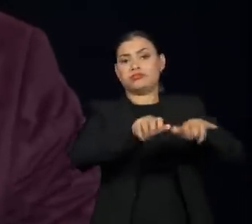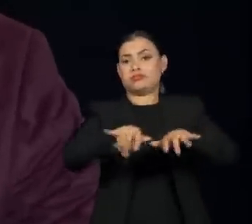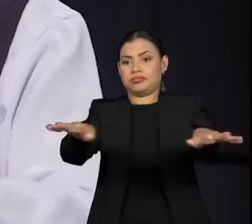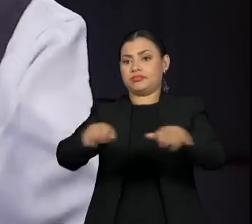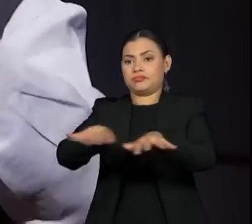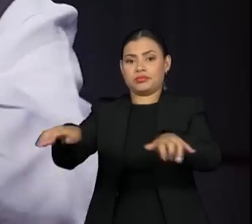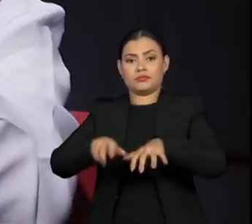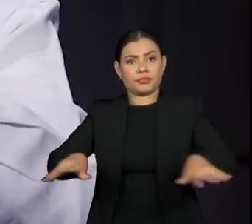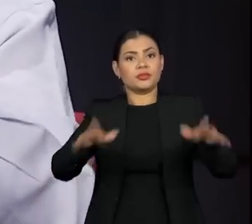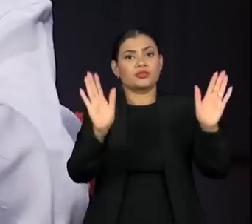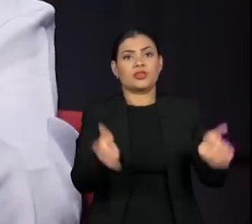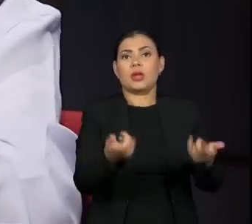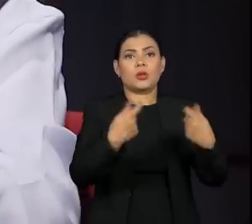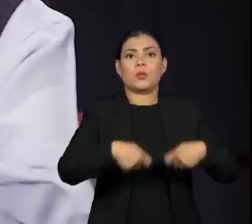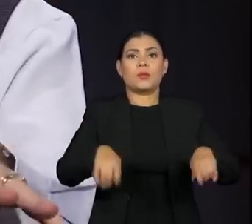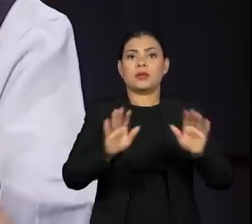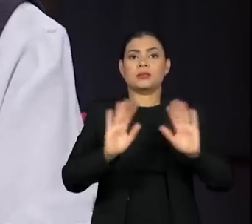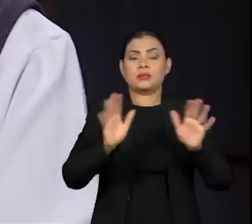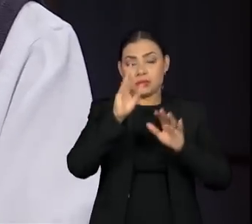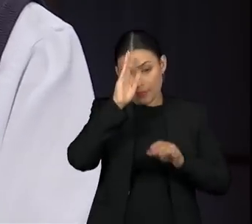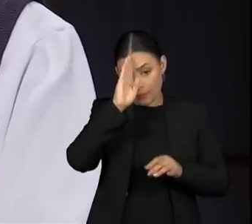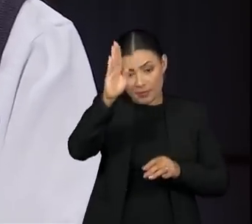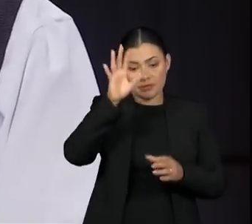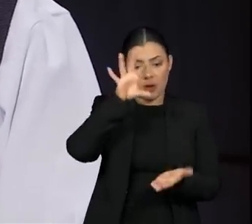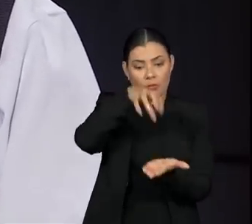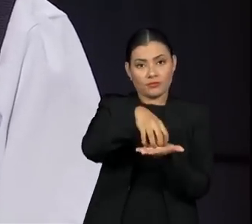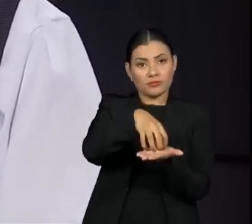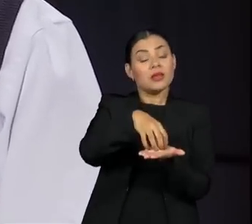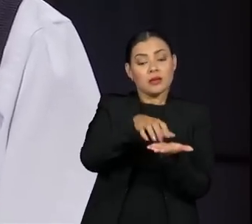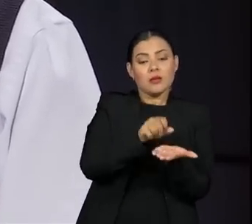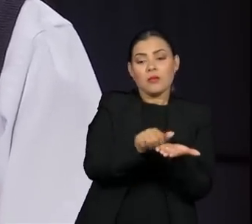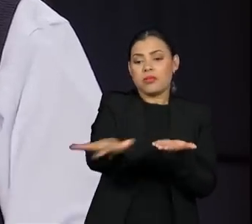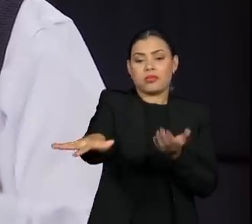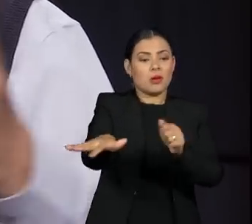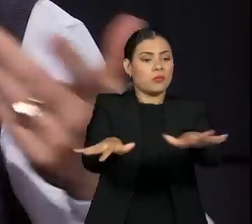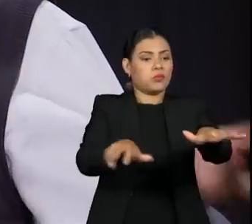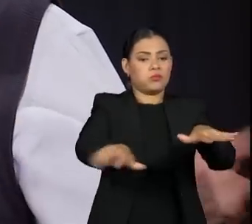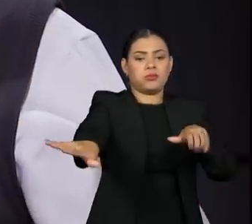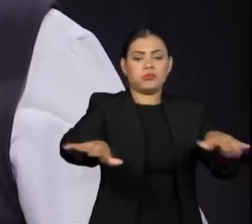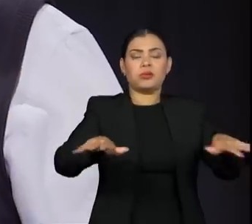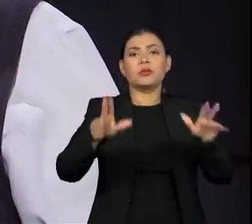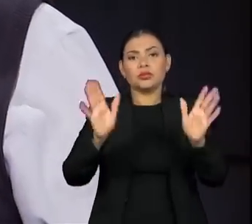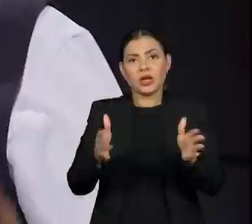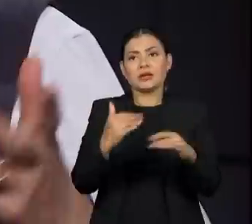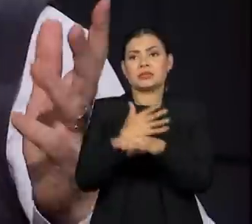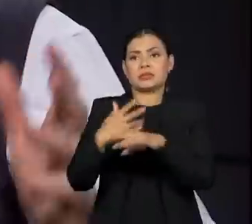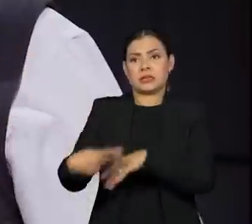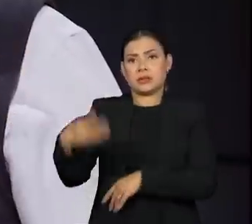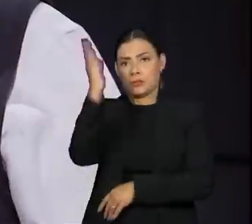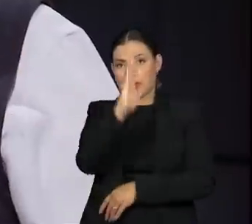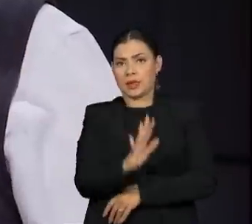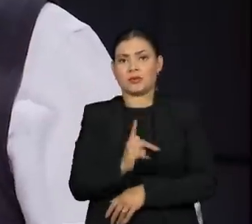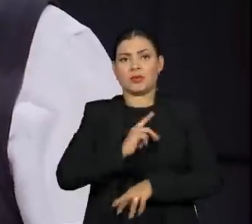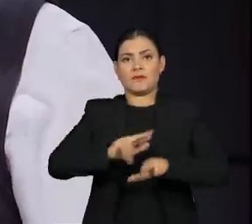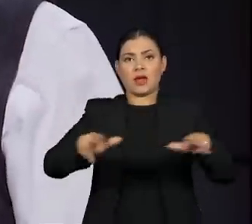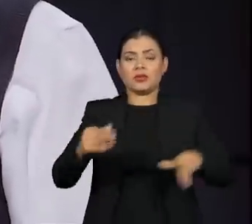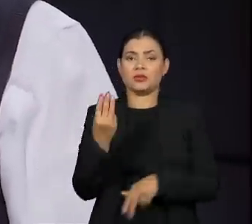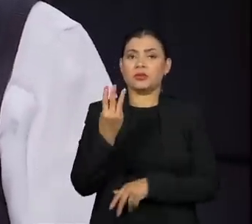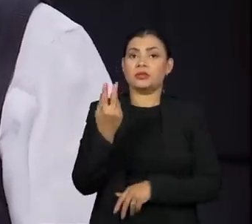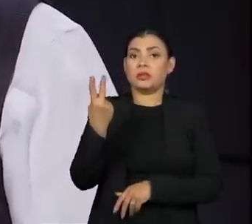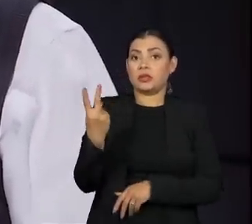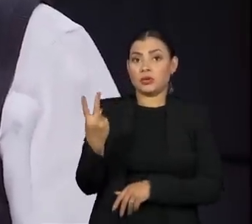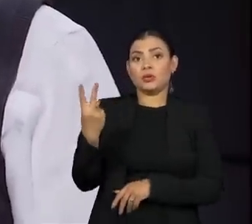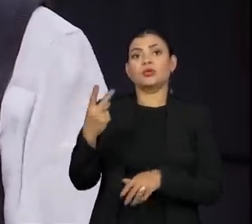já tá dentro quer dizer não precisa entregar de casa entregar naquele ponto central e isso foi tão bem né a gente tem isso em várias cidades do Brasil tem uns 32